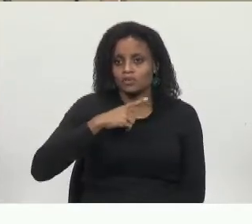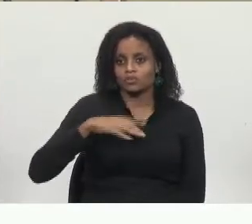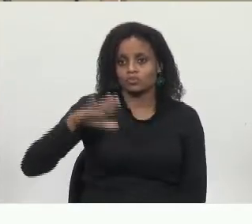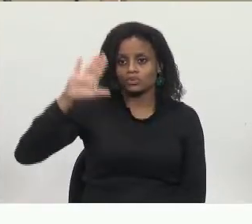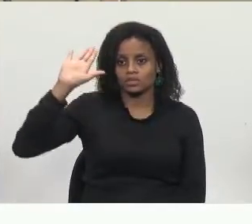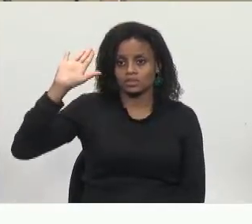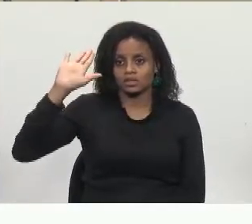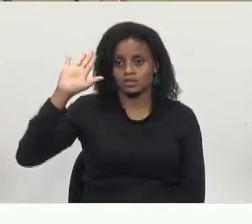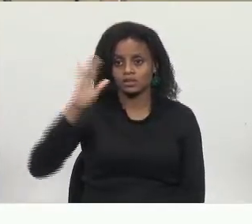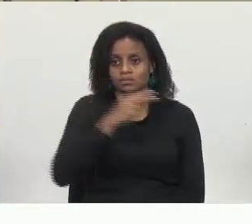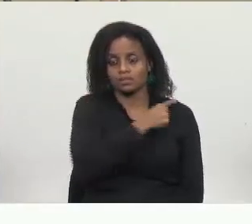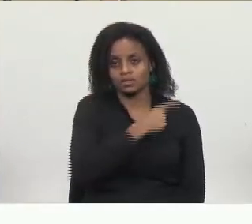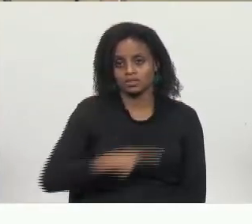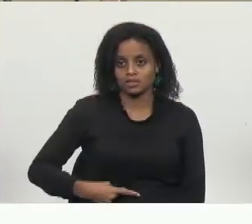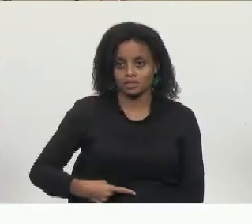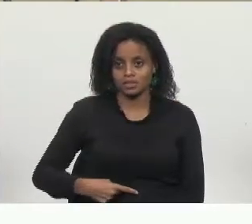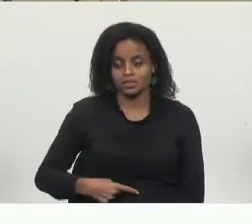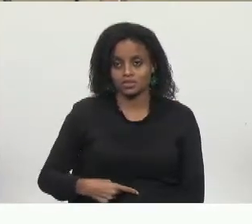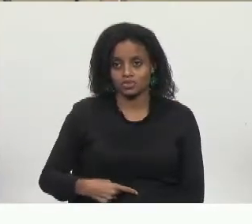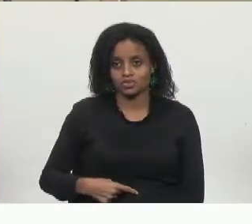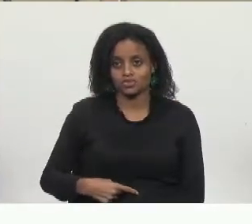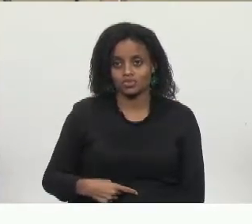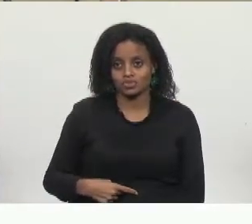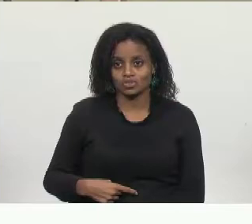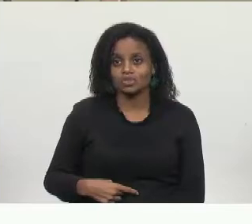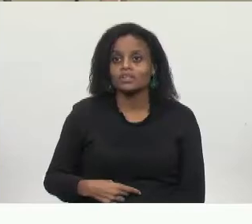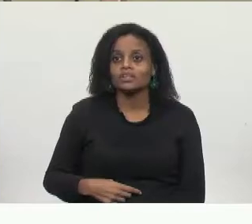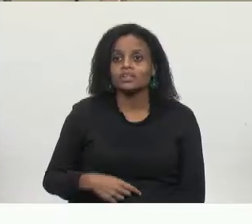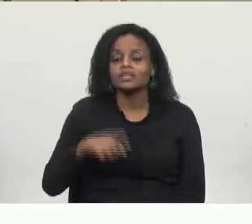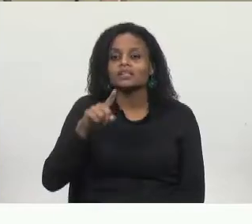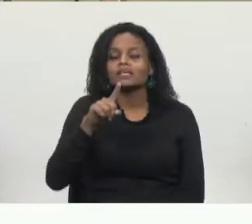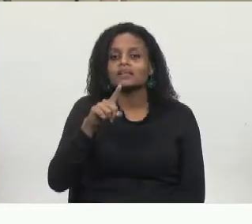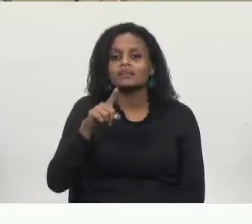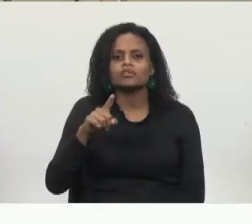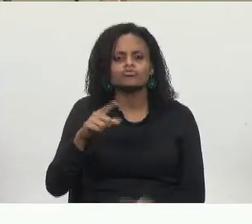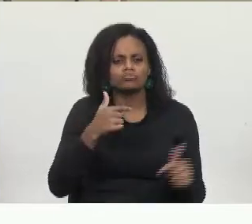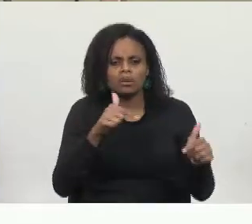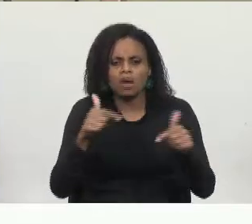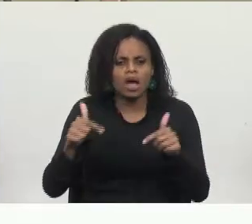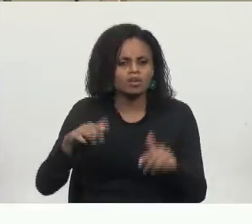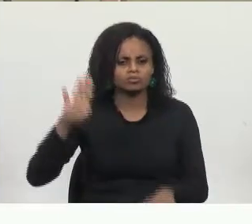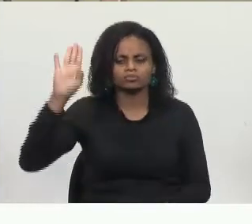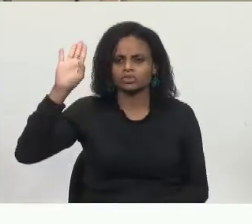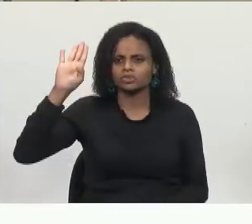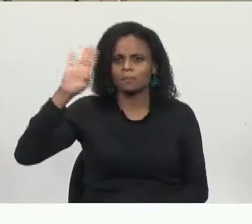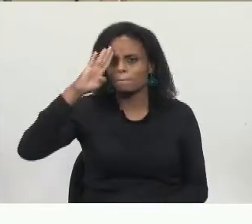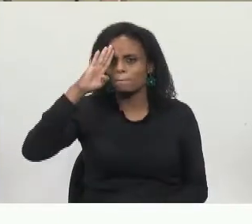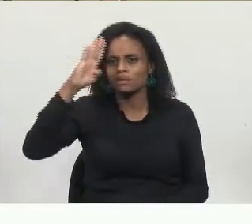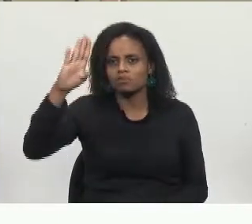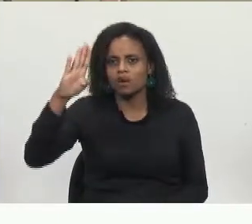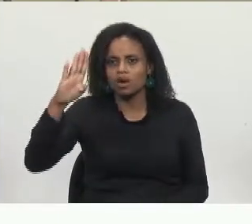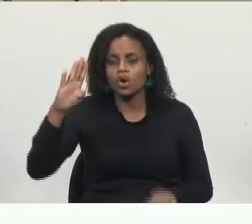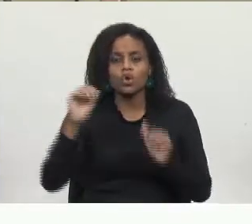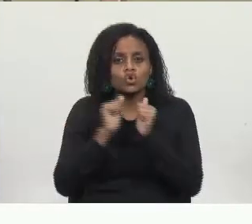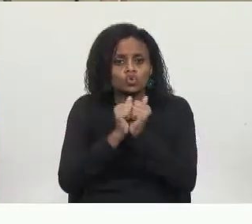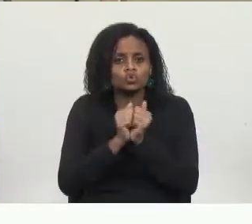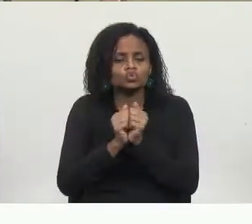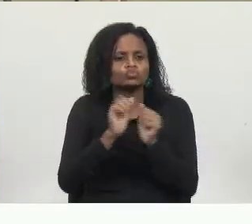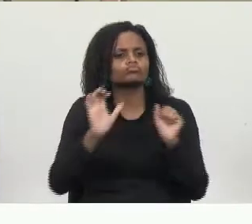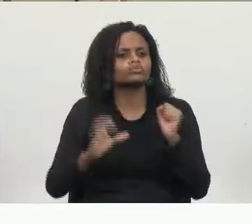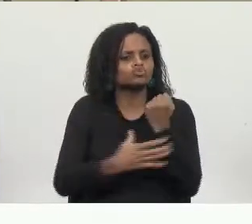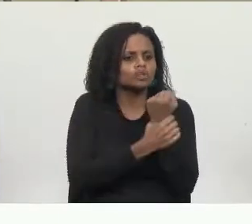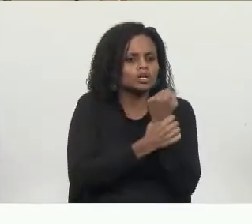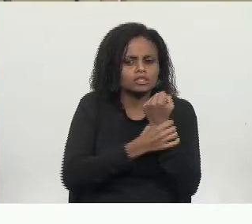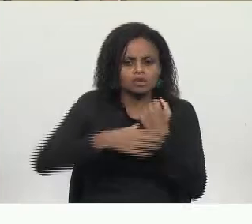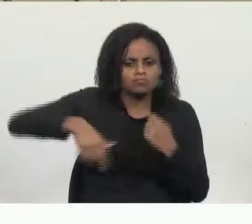candidato a presidente da República, no auge da candidatura, com seguranças federais em